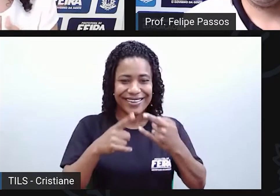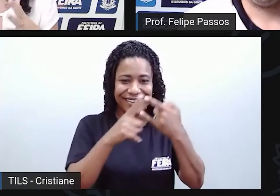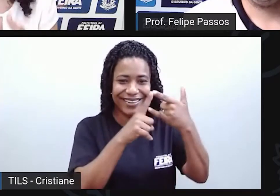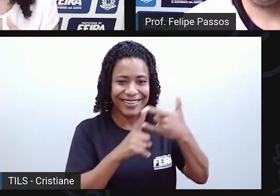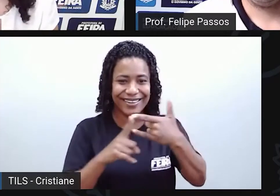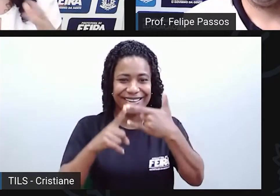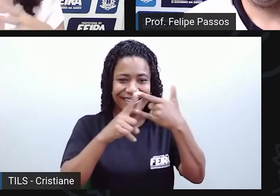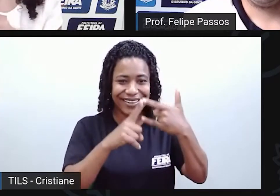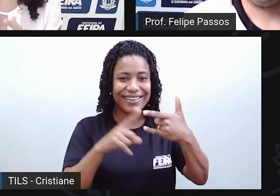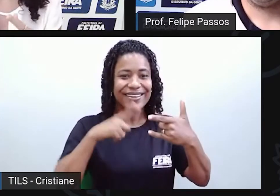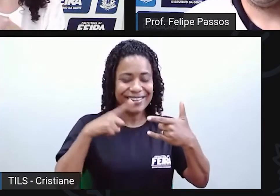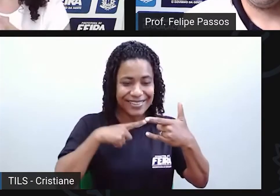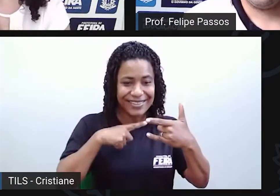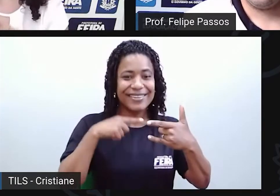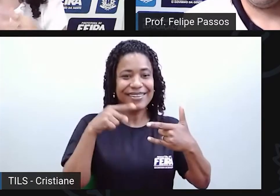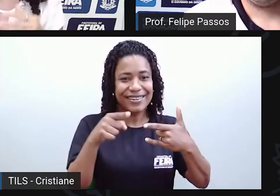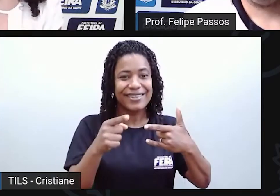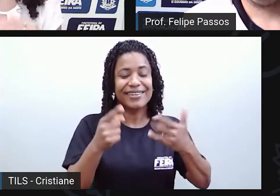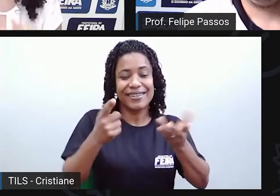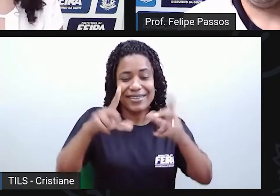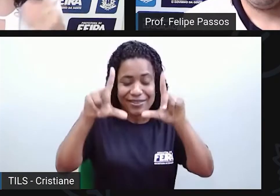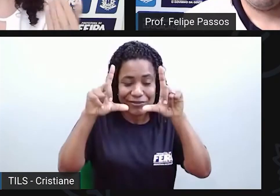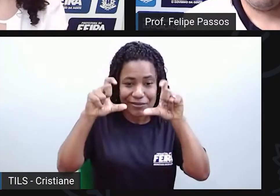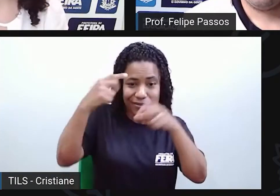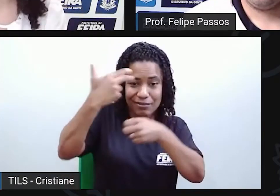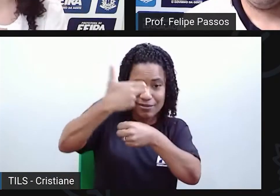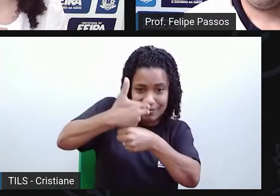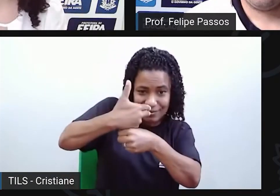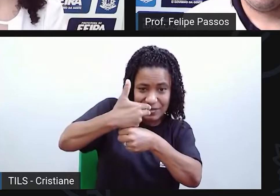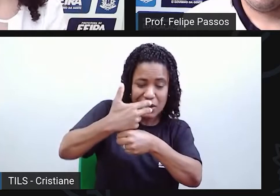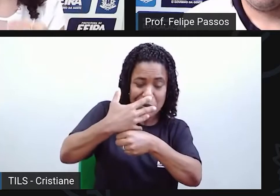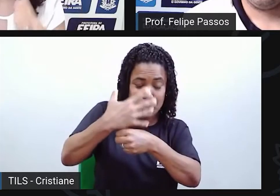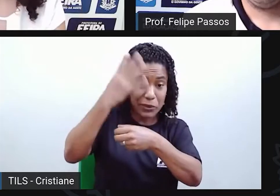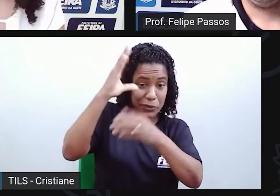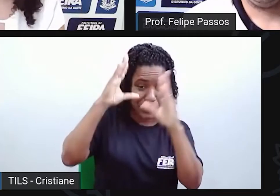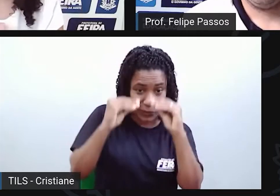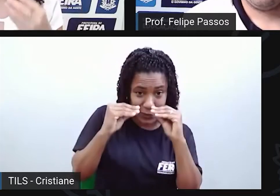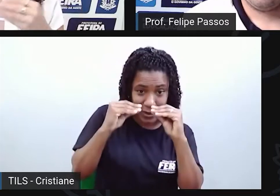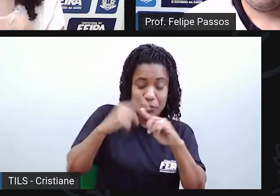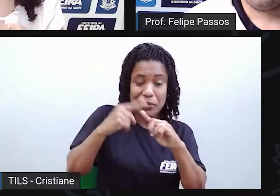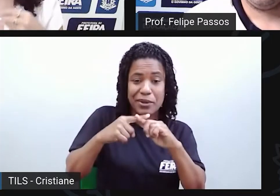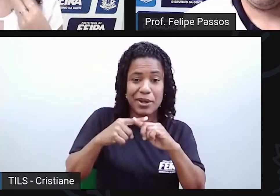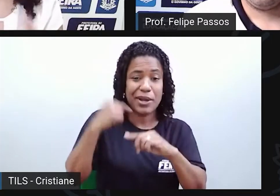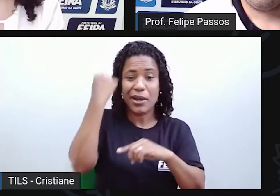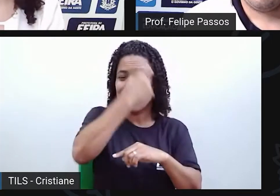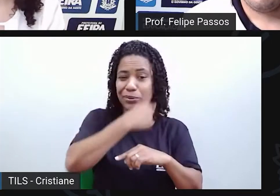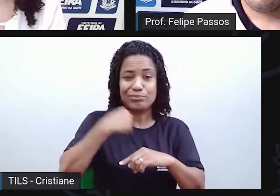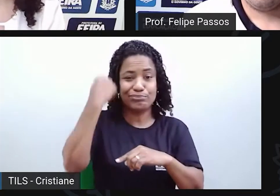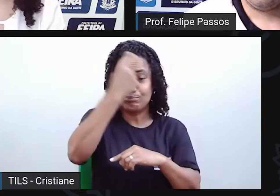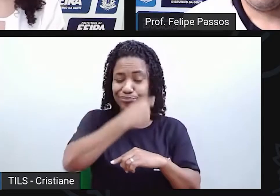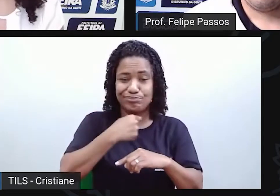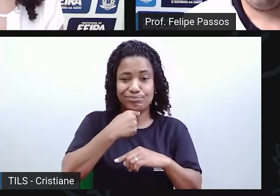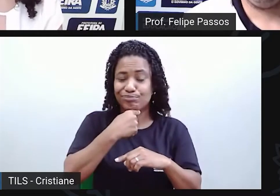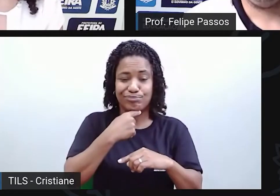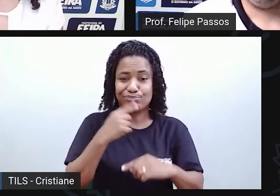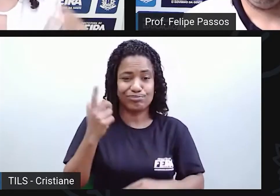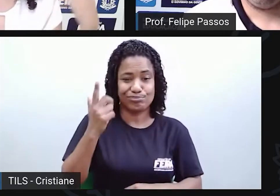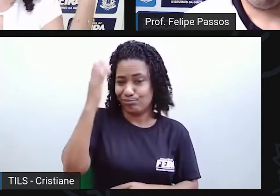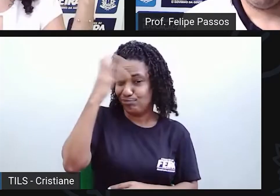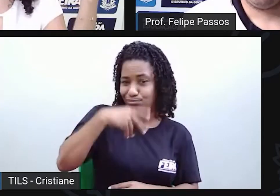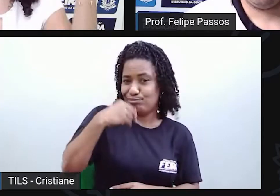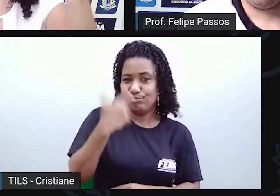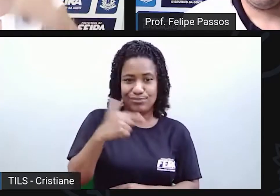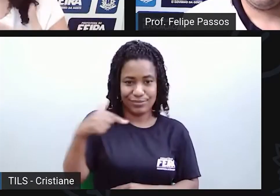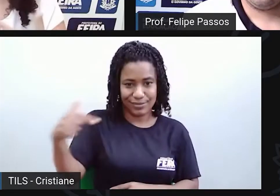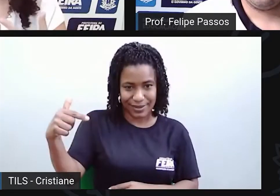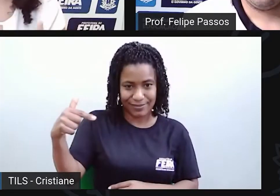que me ocorreu e tem me ocorrido de como a gente só se relaciona no meio virtual através dos filtros. O filtro